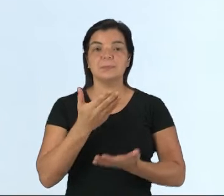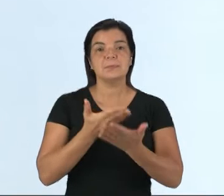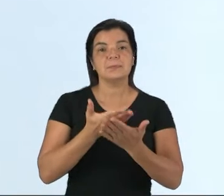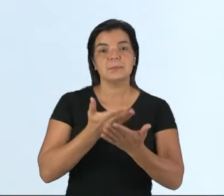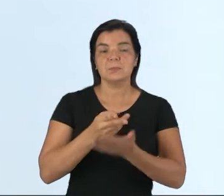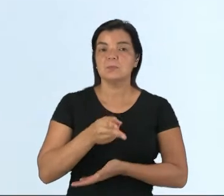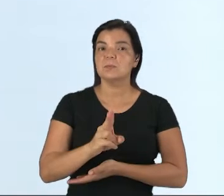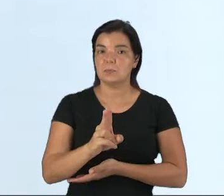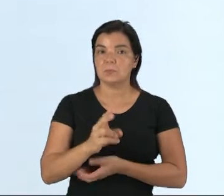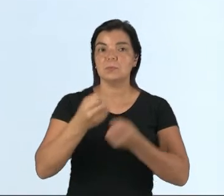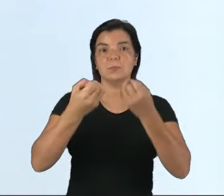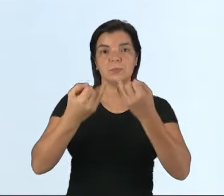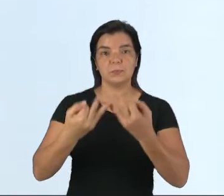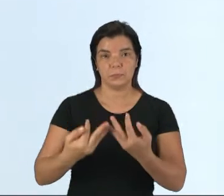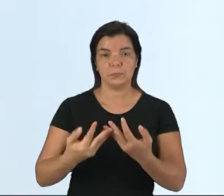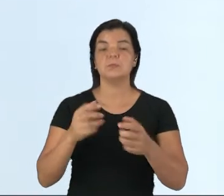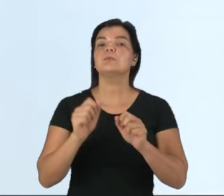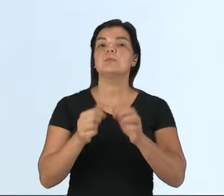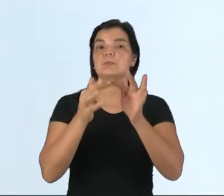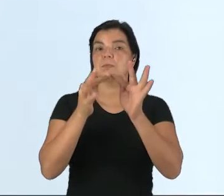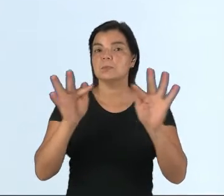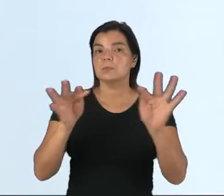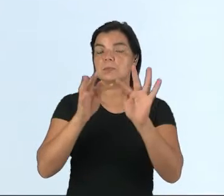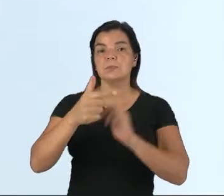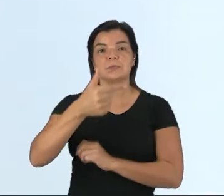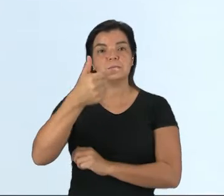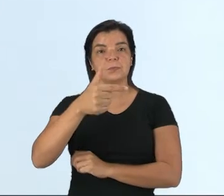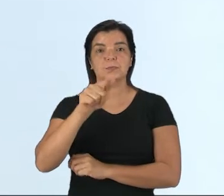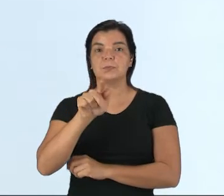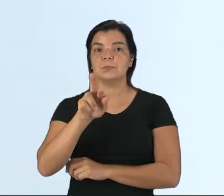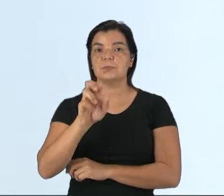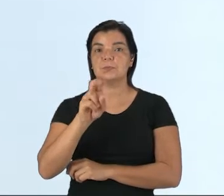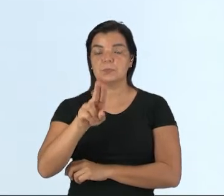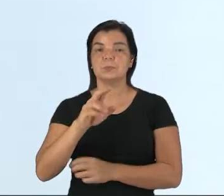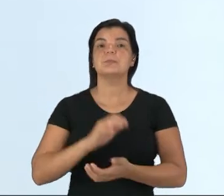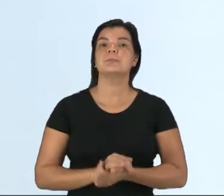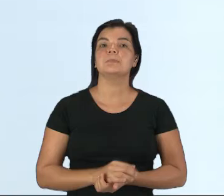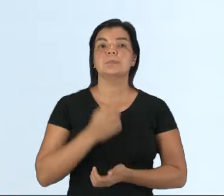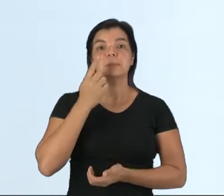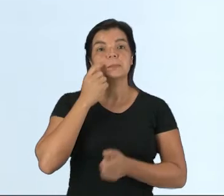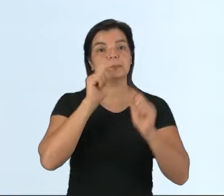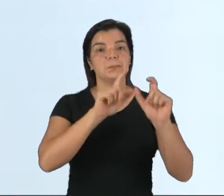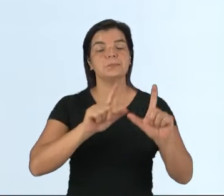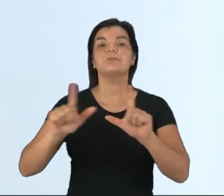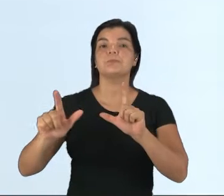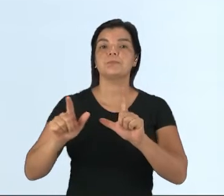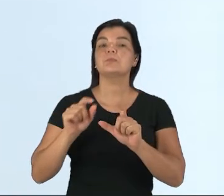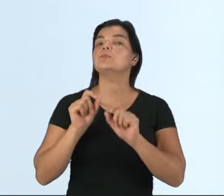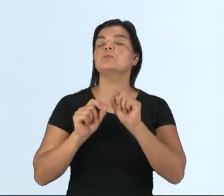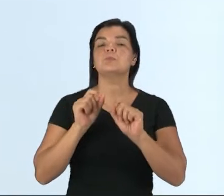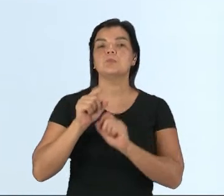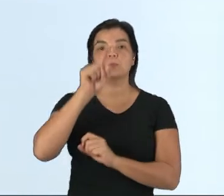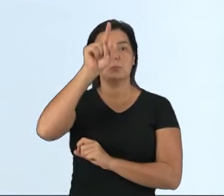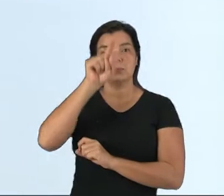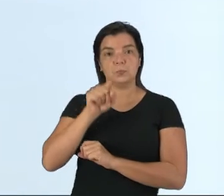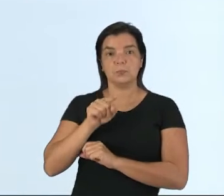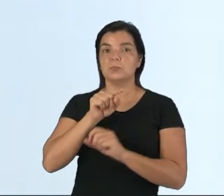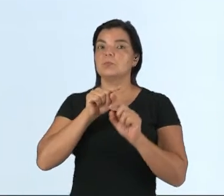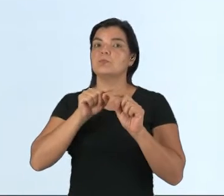vamos continuar falando da função do segundo grau, mas agora nós vamos voltar o nosso estudo para o gráfico cartesiano dessa função,